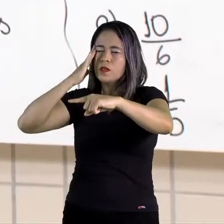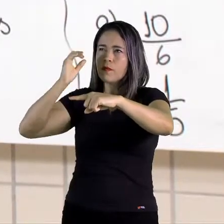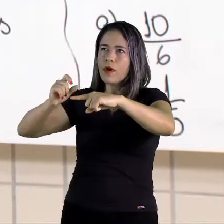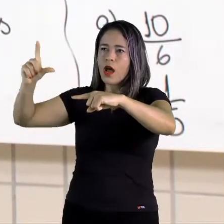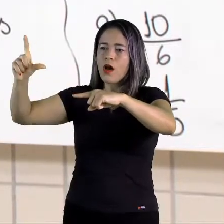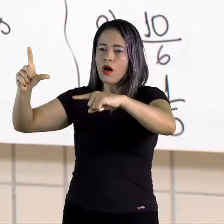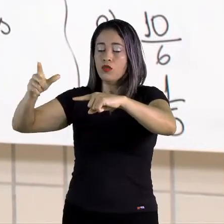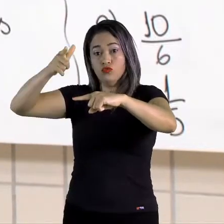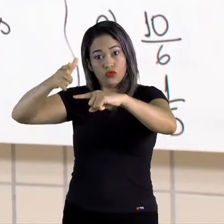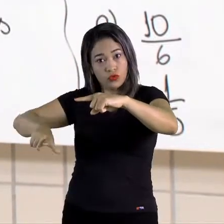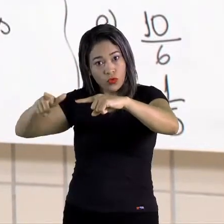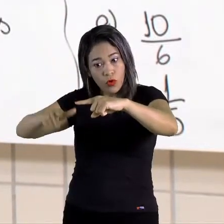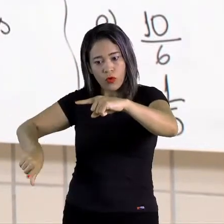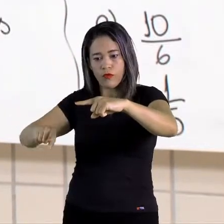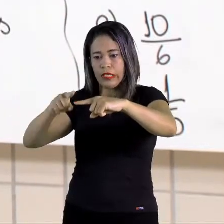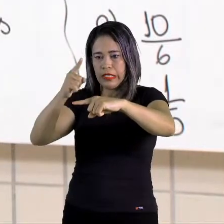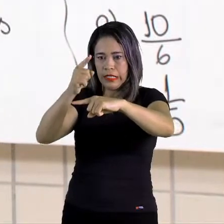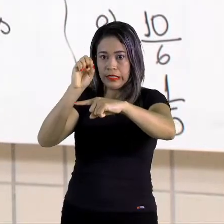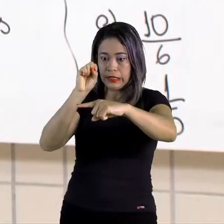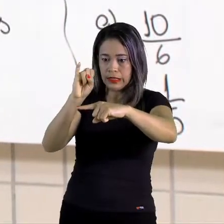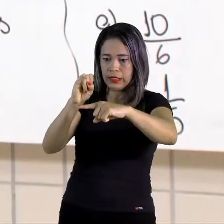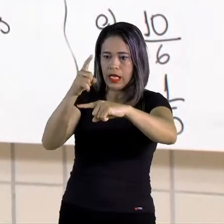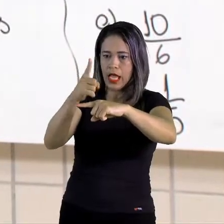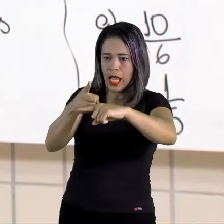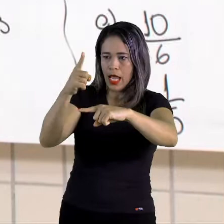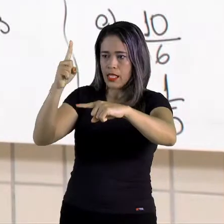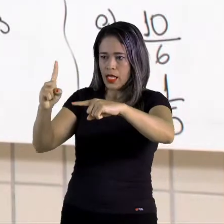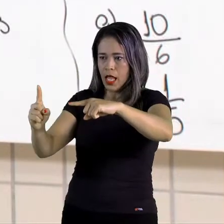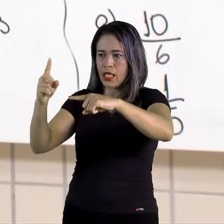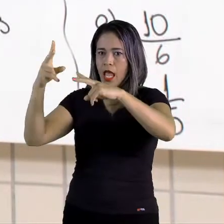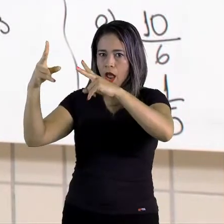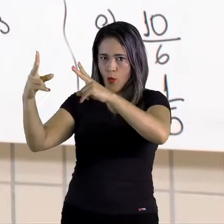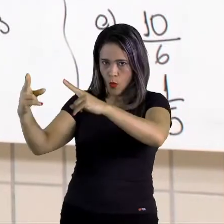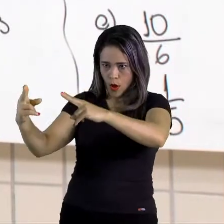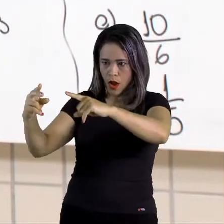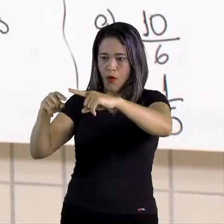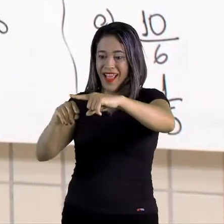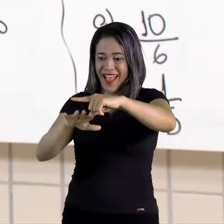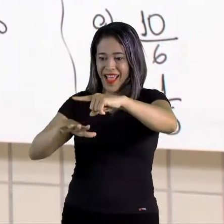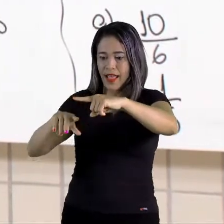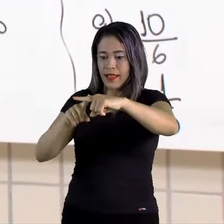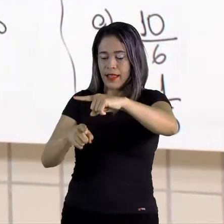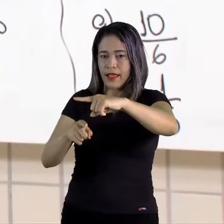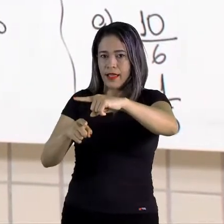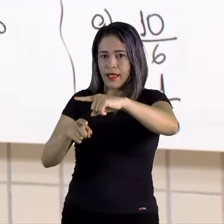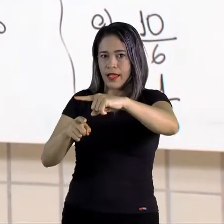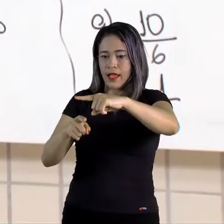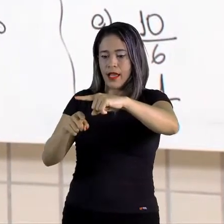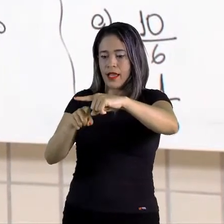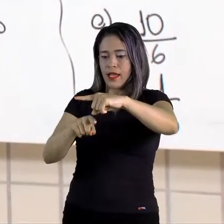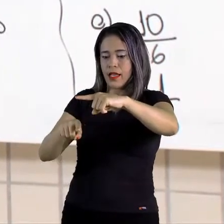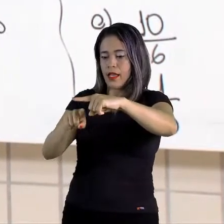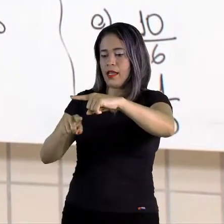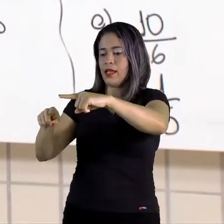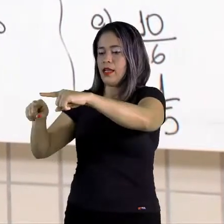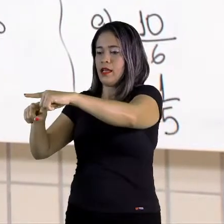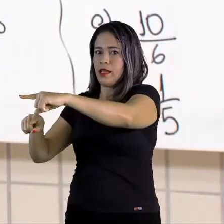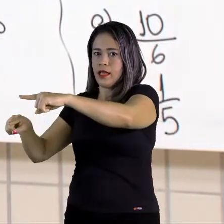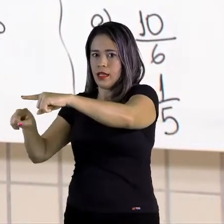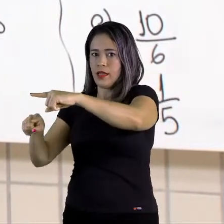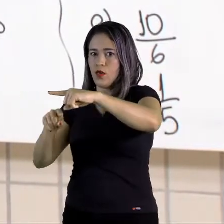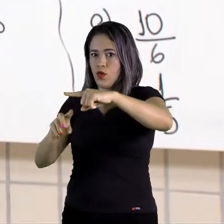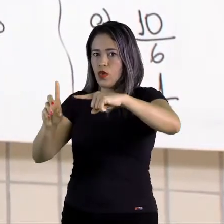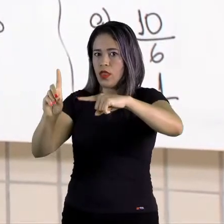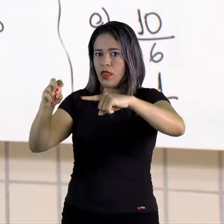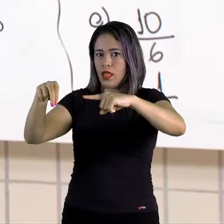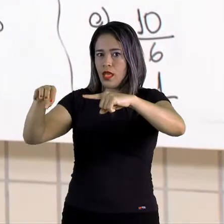De novo, se os numeradores são iguais, a maior fração é a que tem o menor